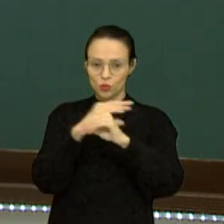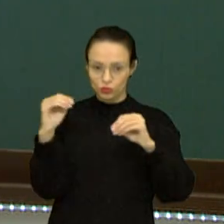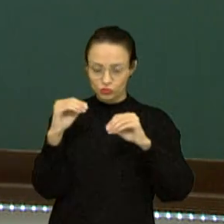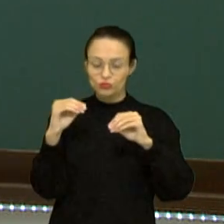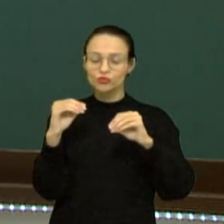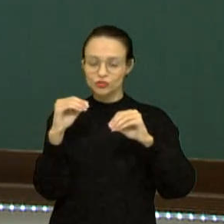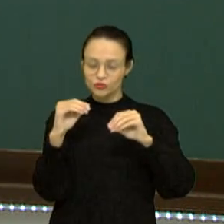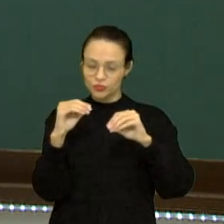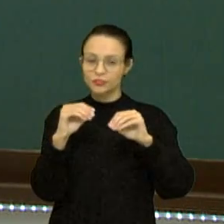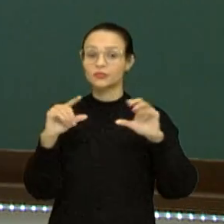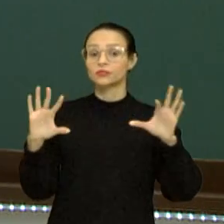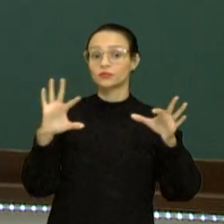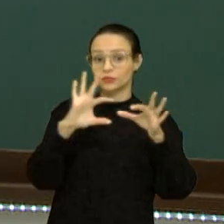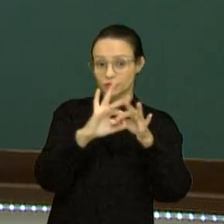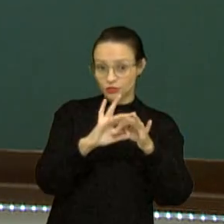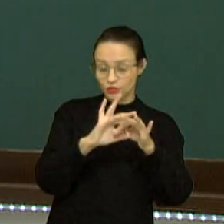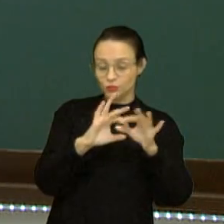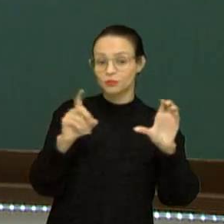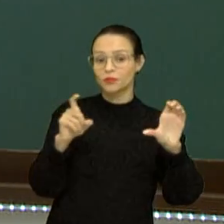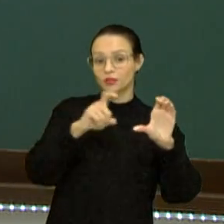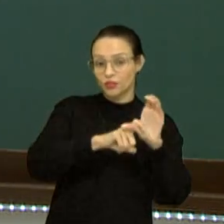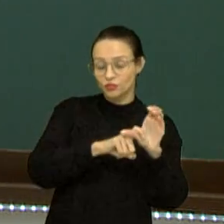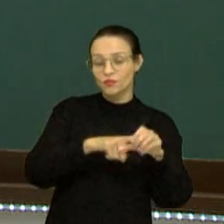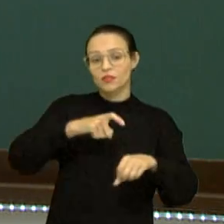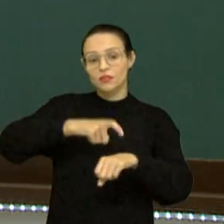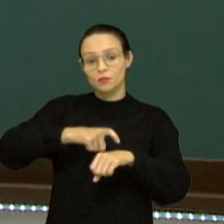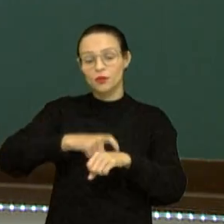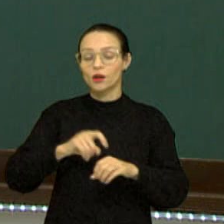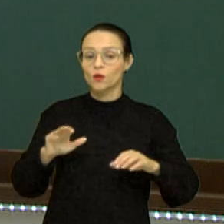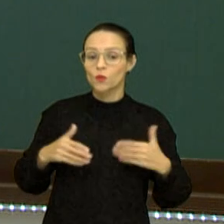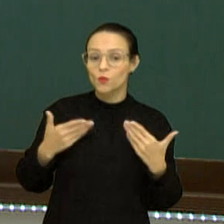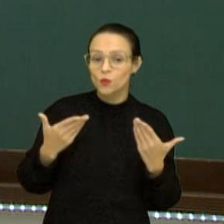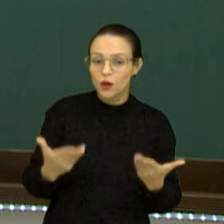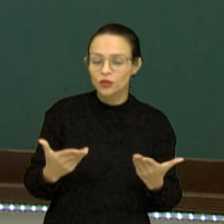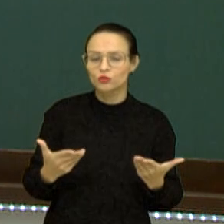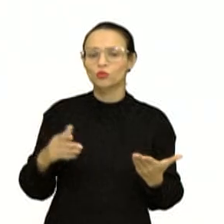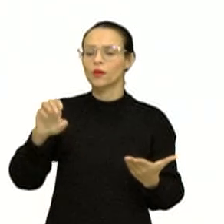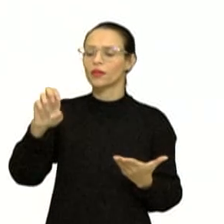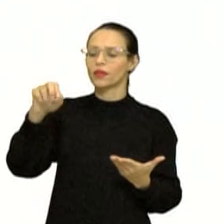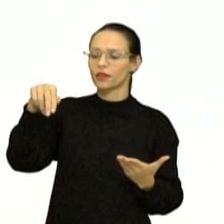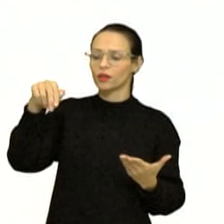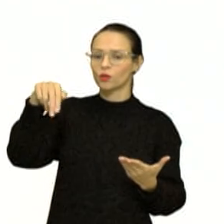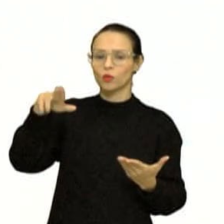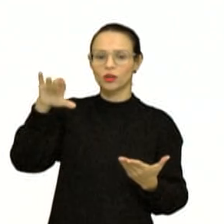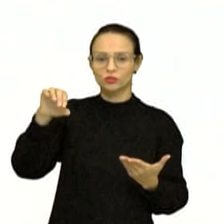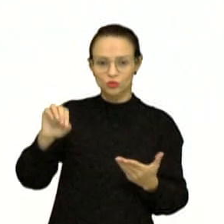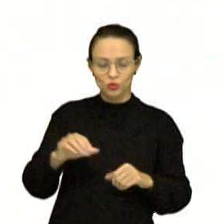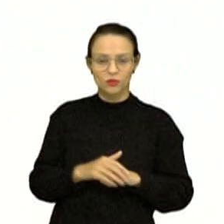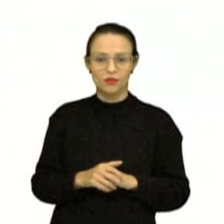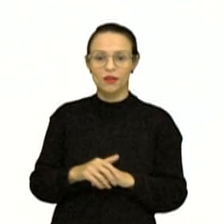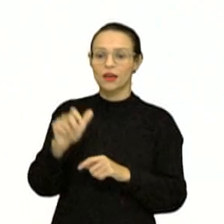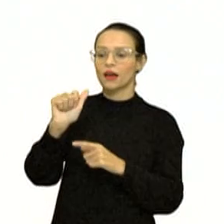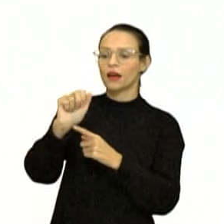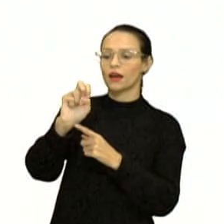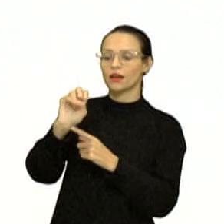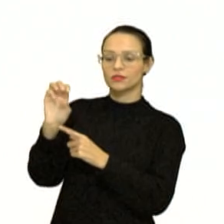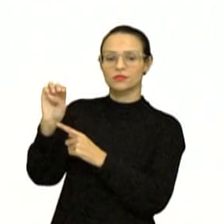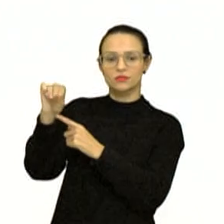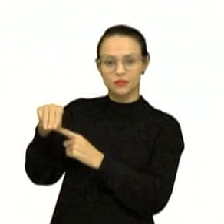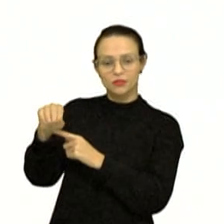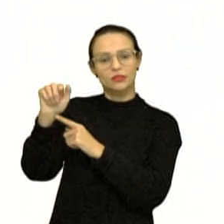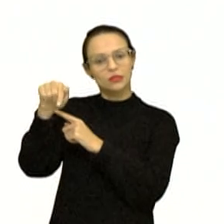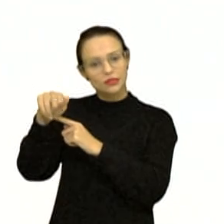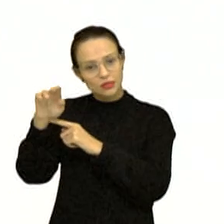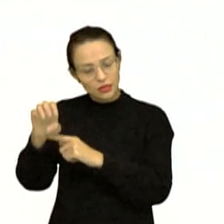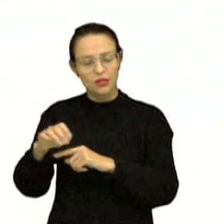subordinativas, adverbiais temporais, como o quando, o enquanto, o assim que, o desde que, o logo